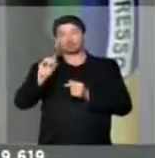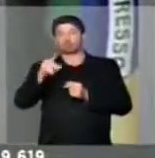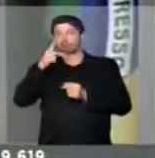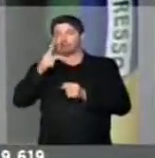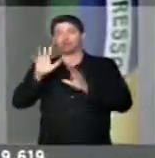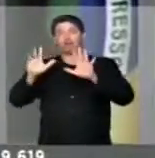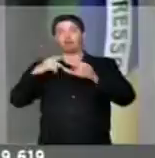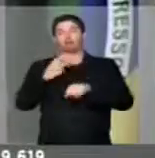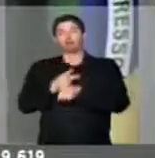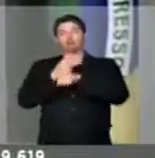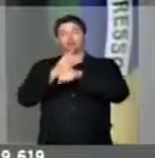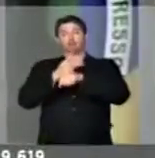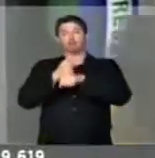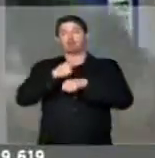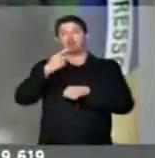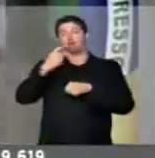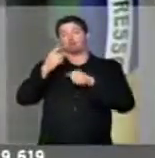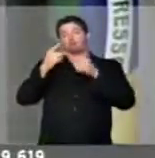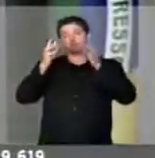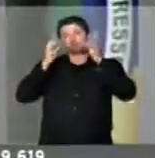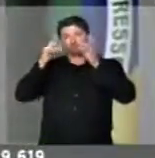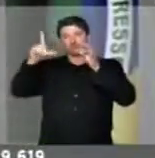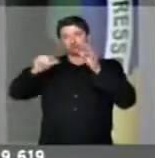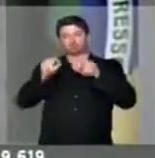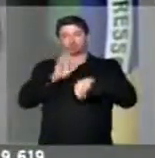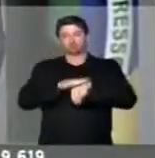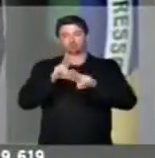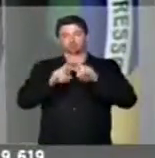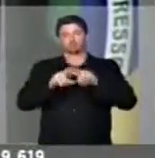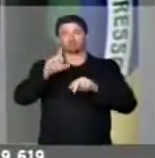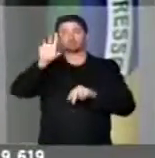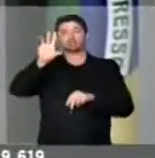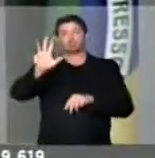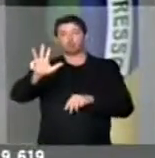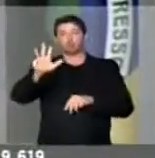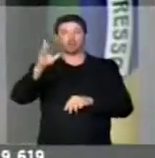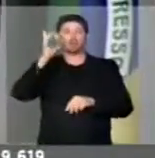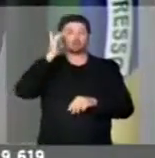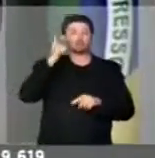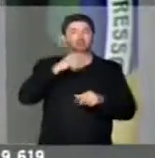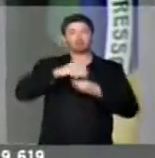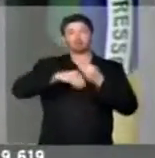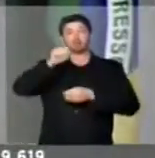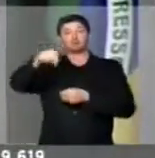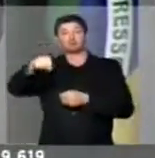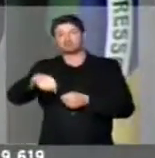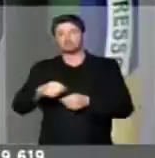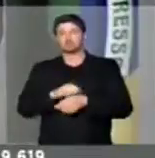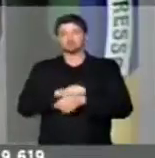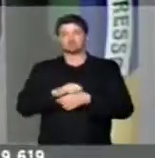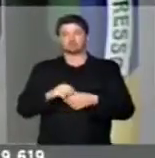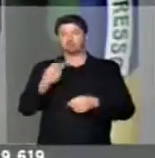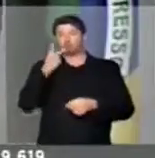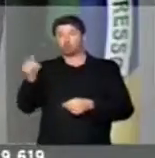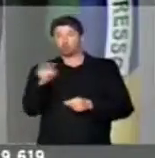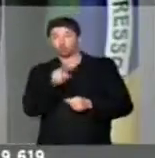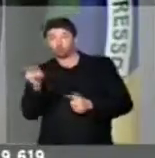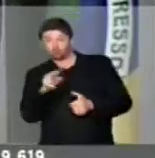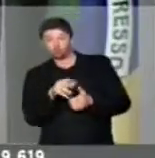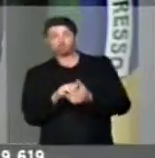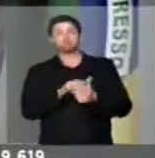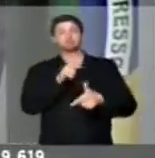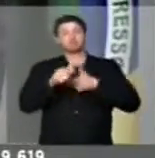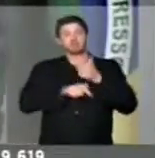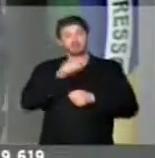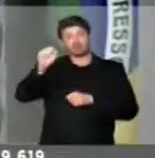Amaral afirmou que Dilma e Lula estão envolvidos no escândalo da Petrobras. Afirmou que ambos